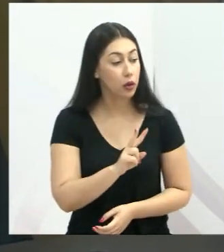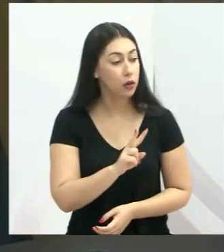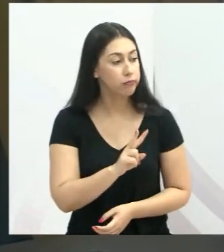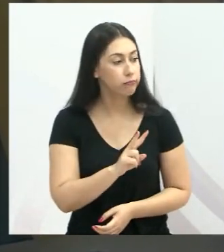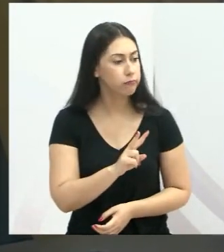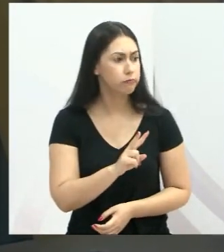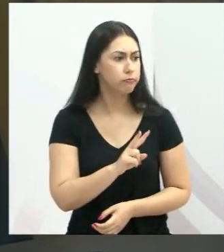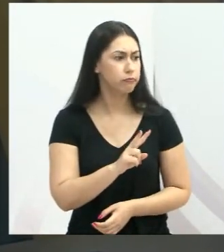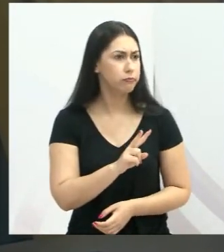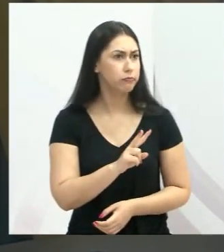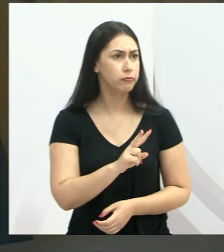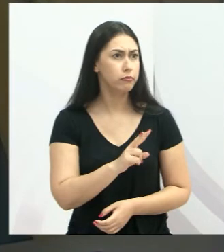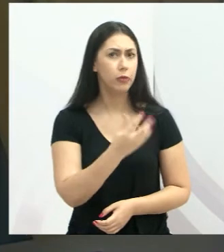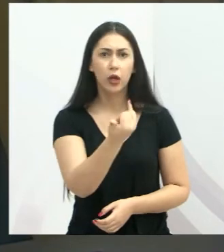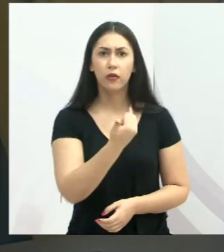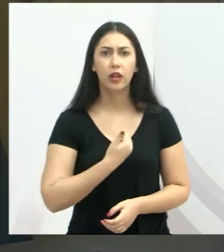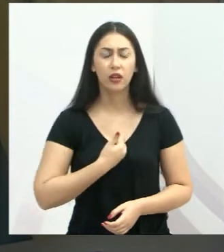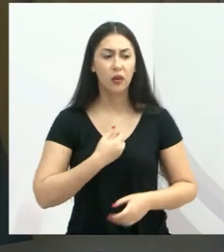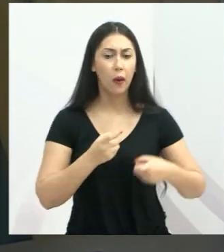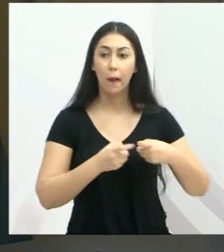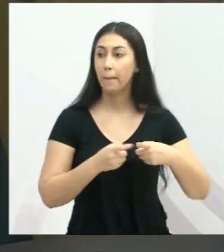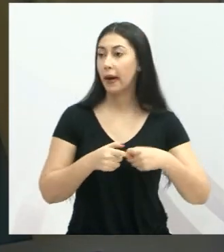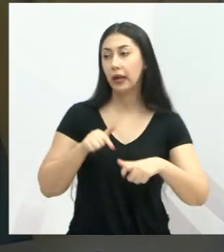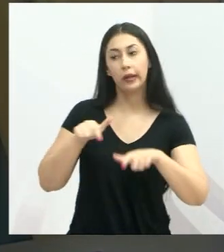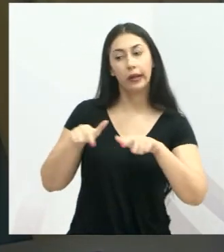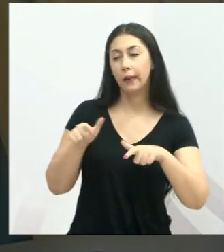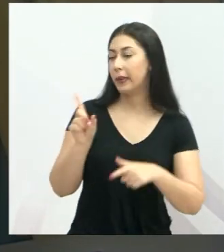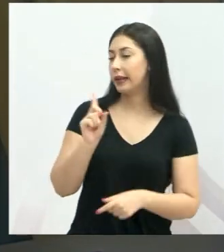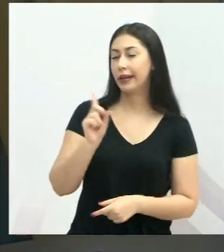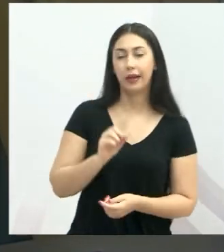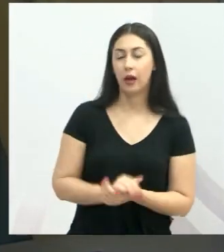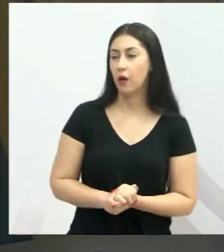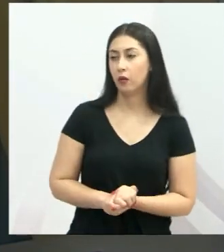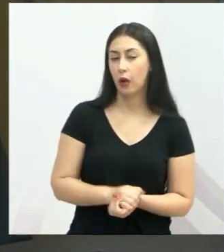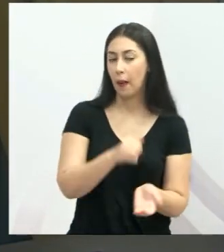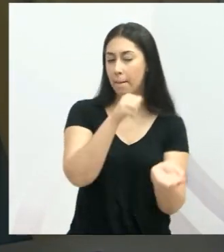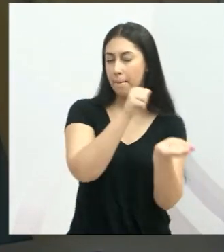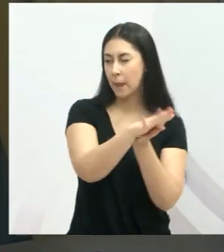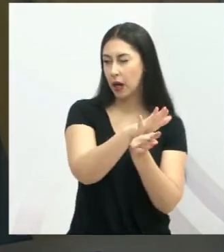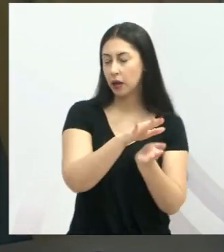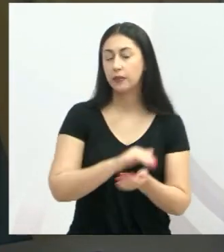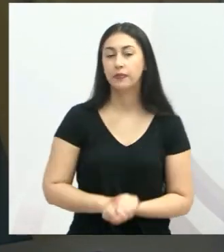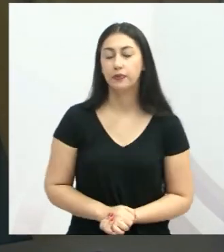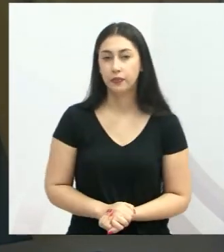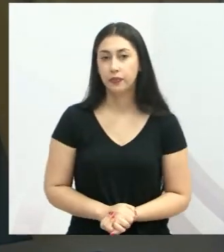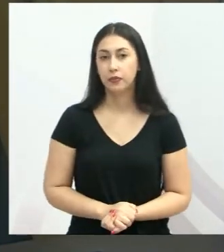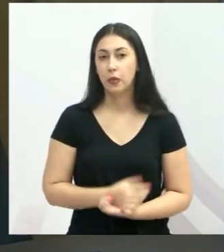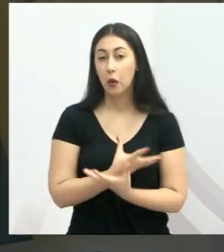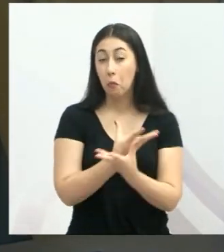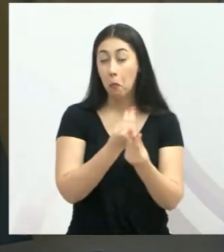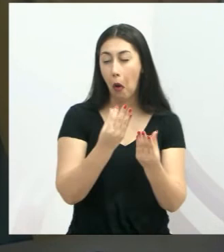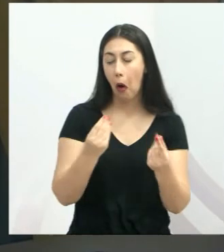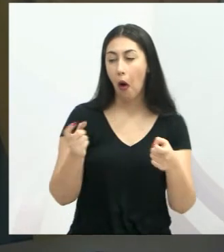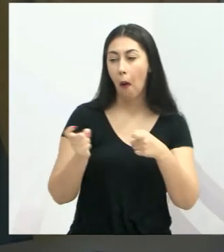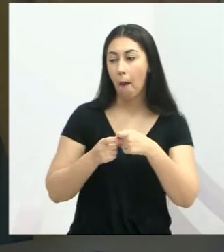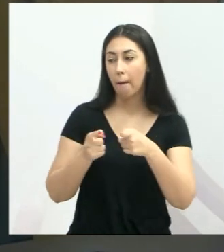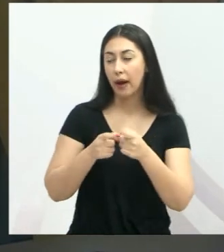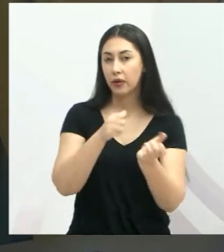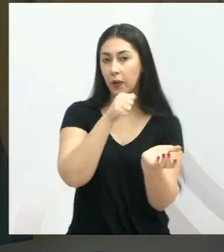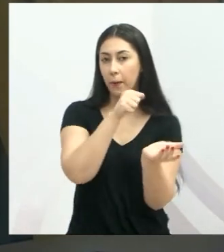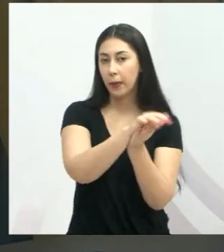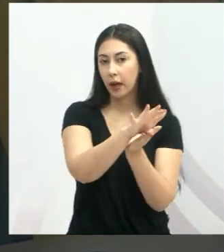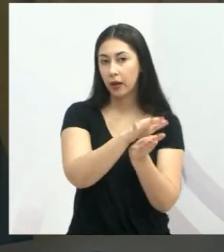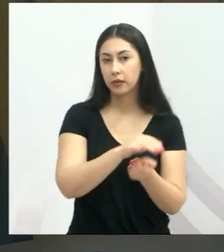única coisa que eles receberam é que o médico não estava mais trabalhando, que foi dispensado, que vários médicos da rede pública foi dispensado